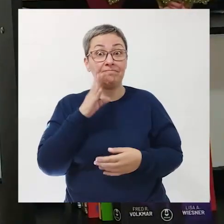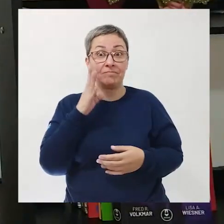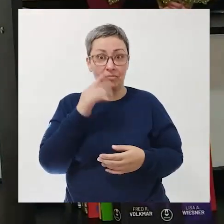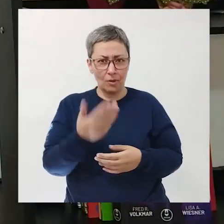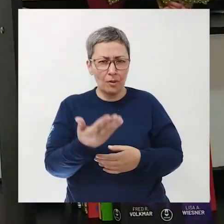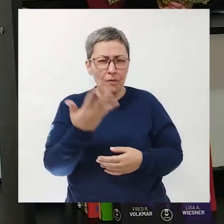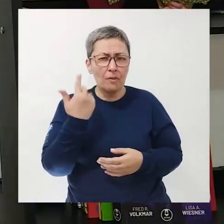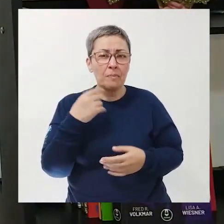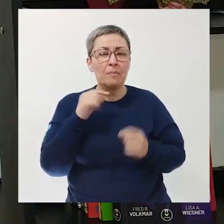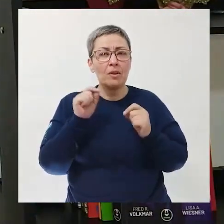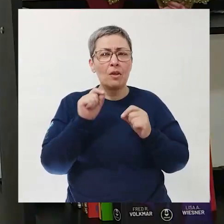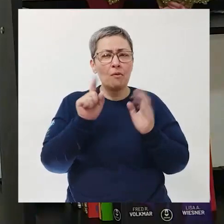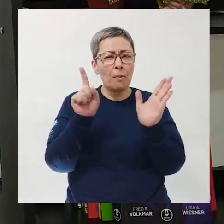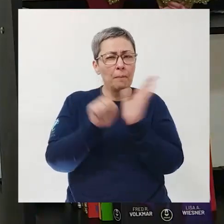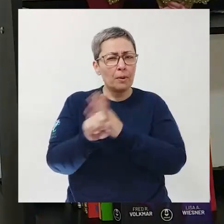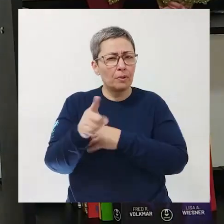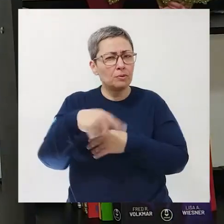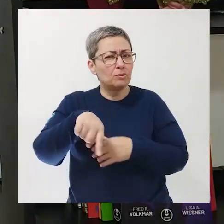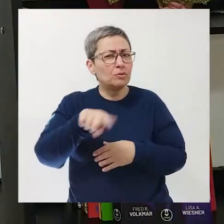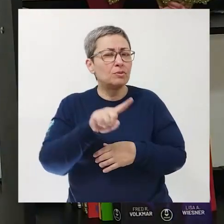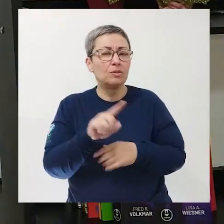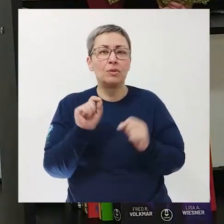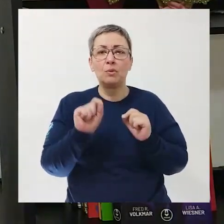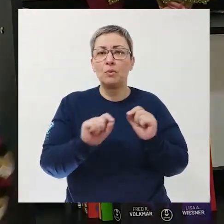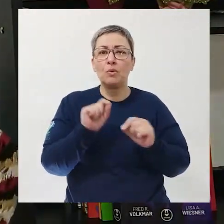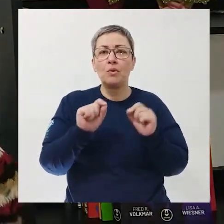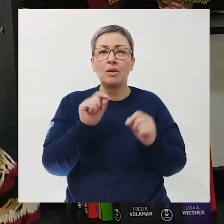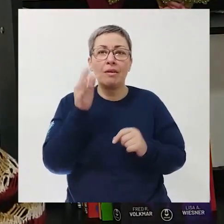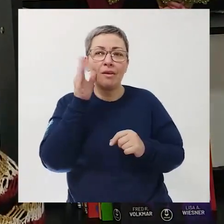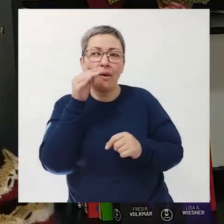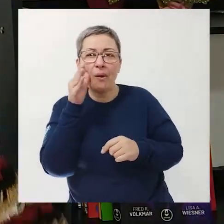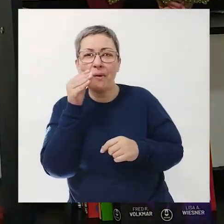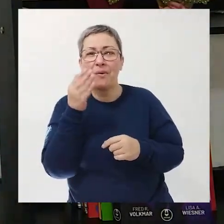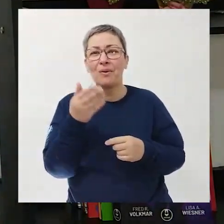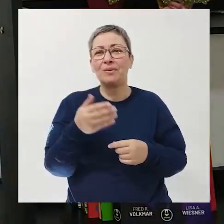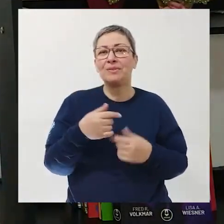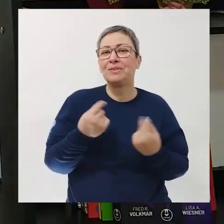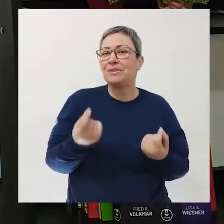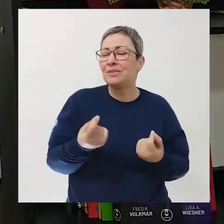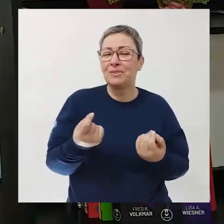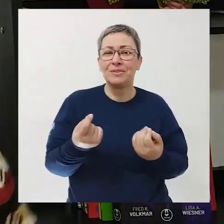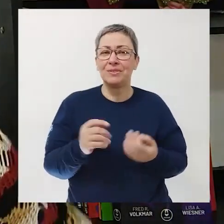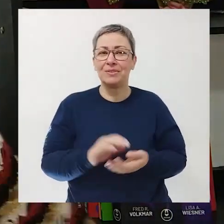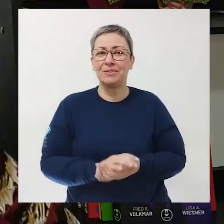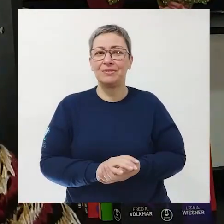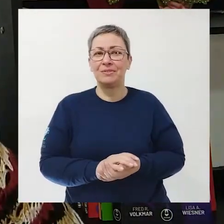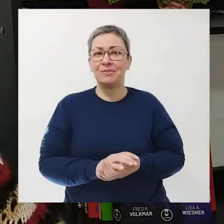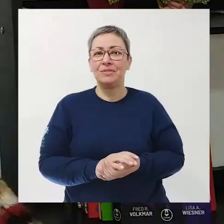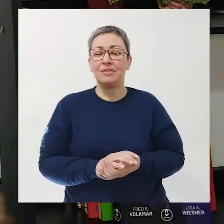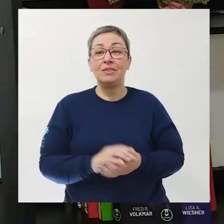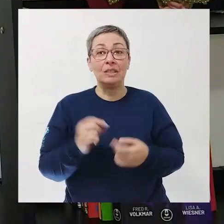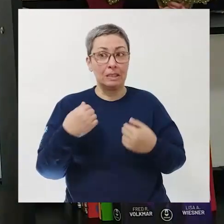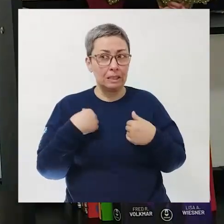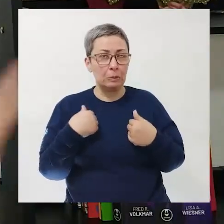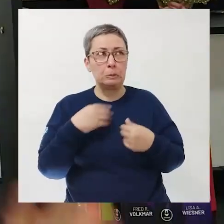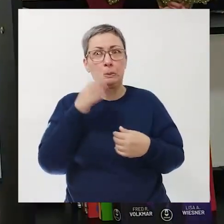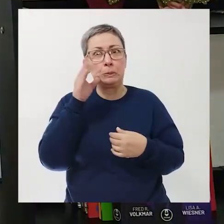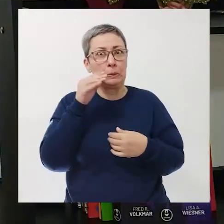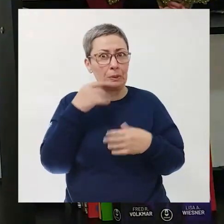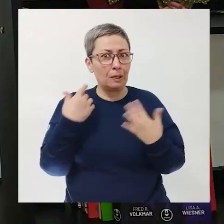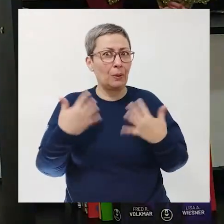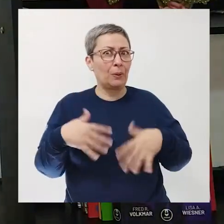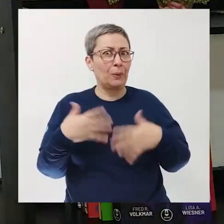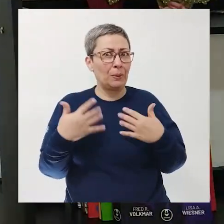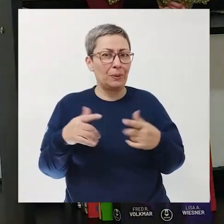Legal. Então vamos aí fazer uma perguntinha. Eu vou fazer uma perguntinha pra vocês. Quem é curiosa? Quem aí é curioso? Eu sou